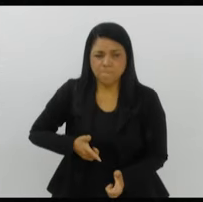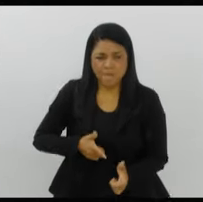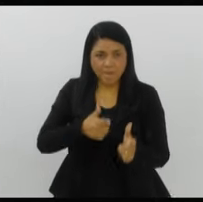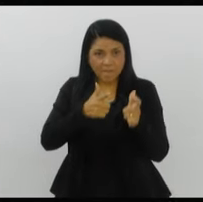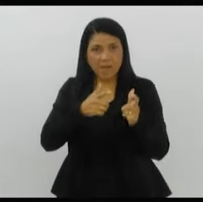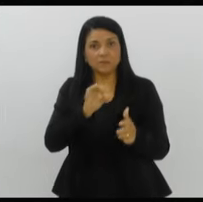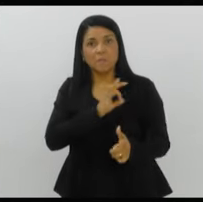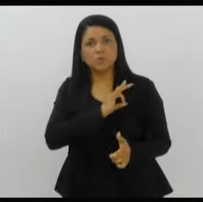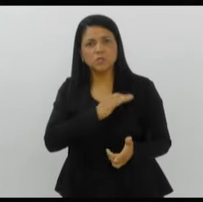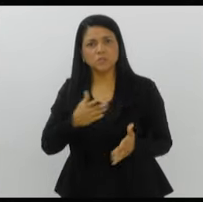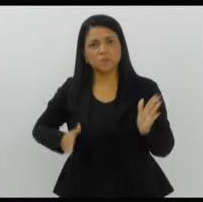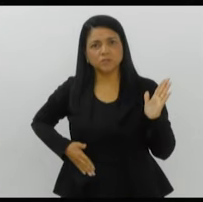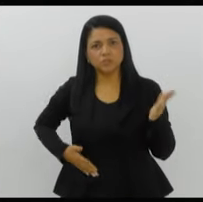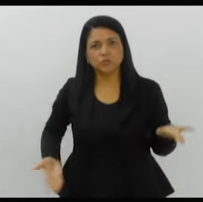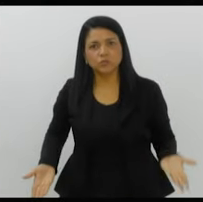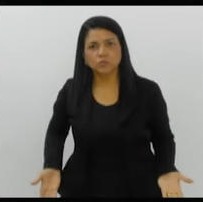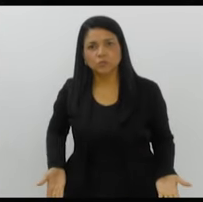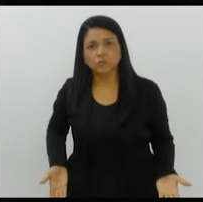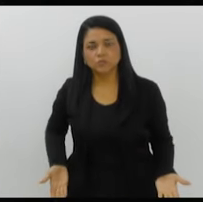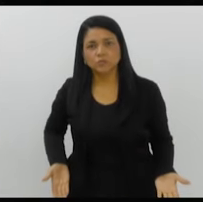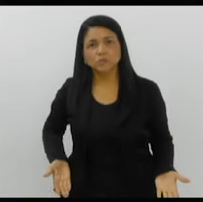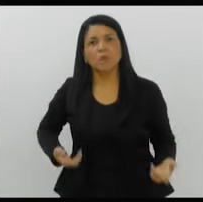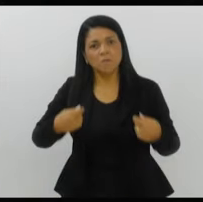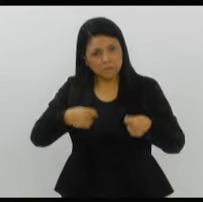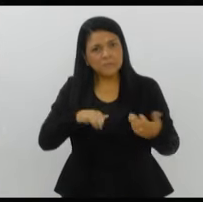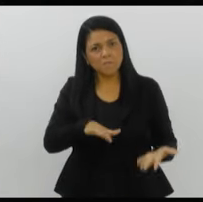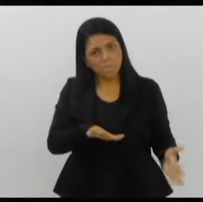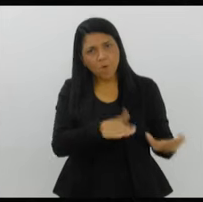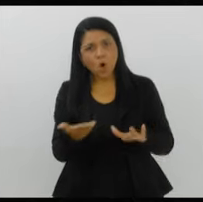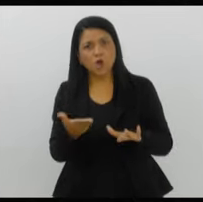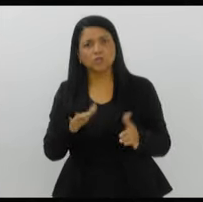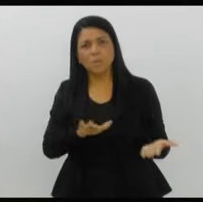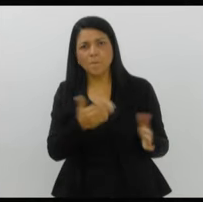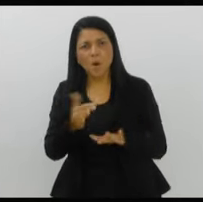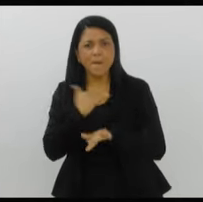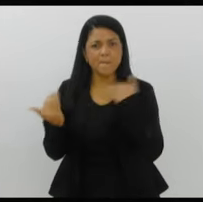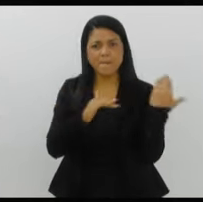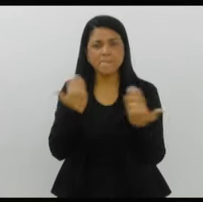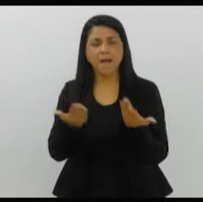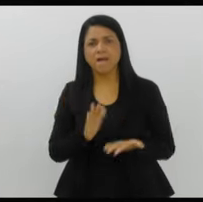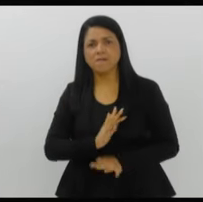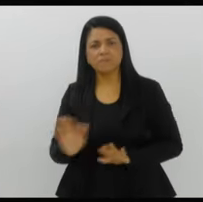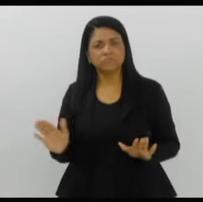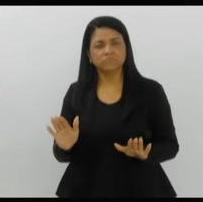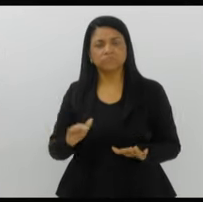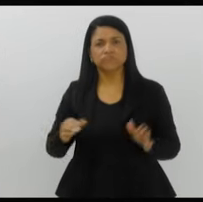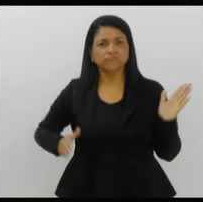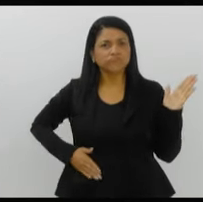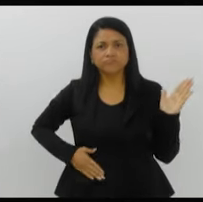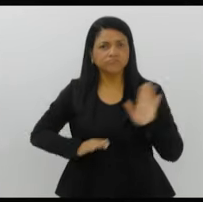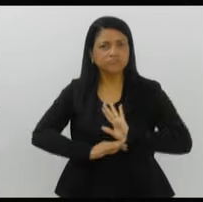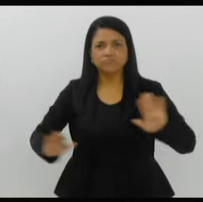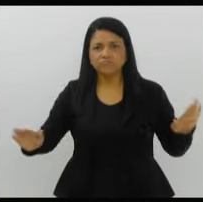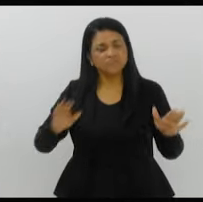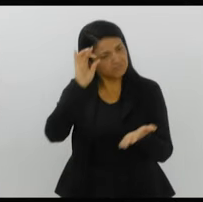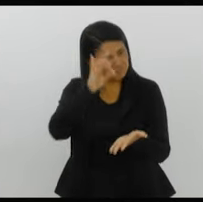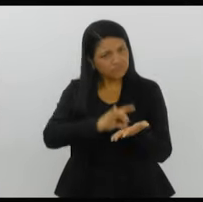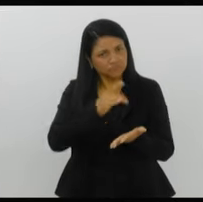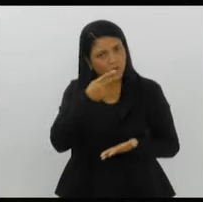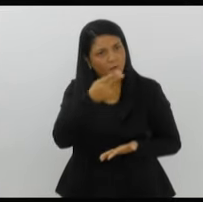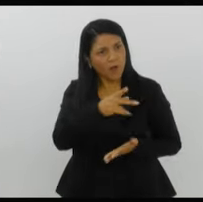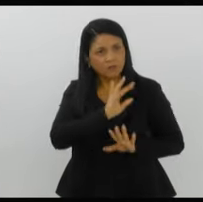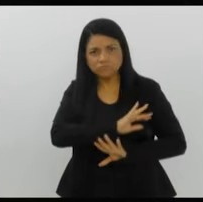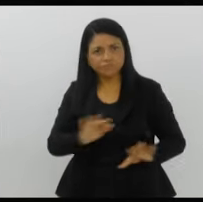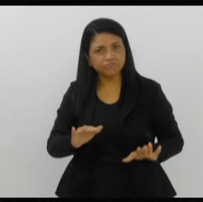policiais. Foram muitos tiros. Então esses caras tinham que ser cancelados. O CPF dele tinha que ser cancelado, senhor presidente. Essa é a realidade que eu estou falando para o senhor.